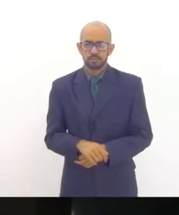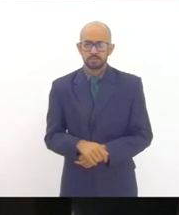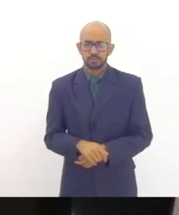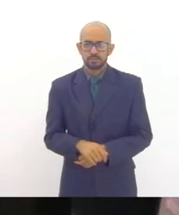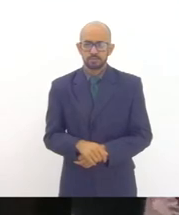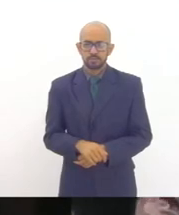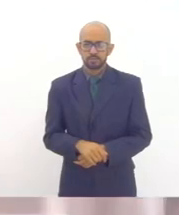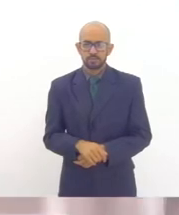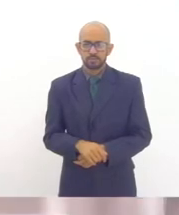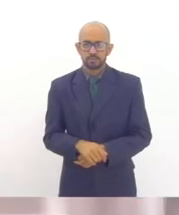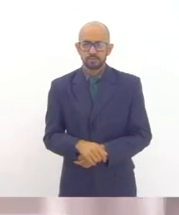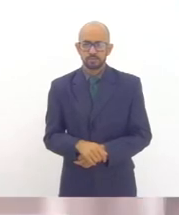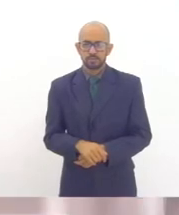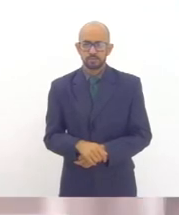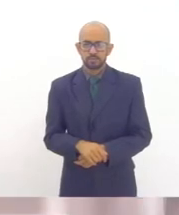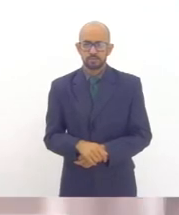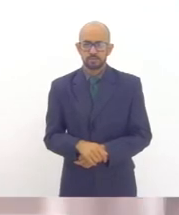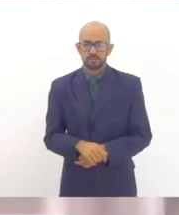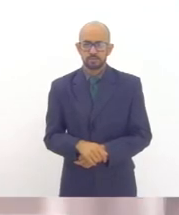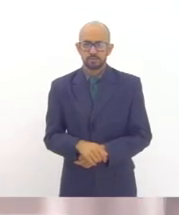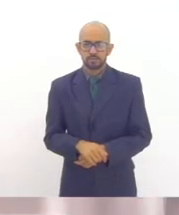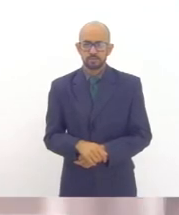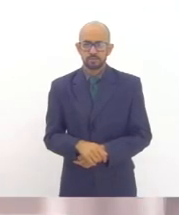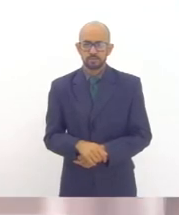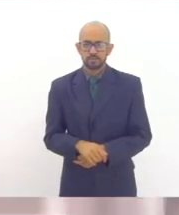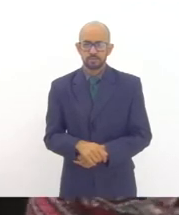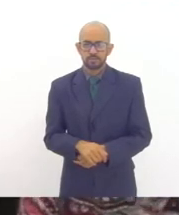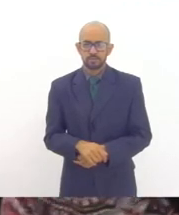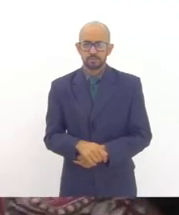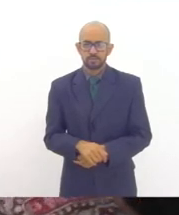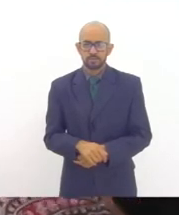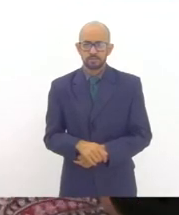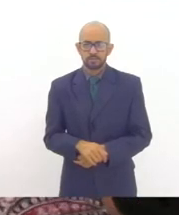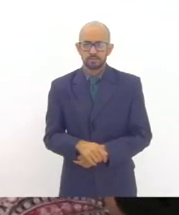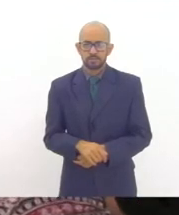Ah, é a própria carta, o compartilhamento é a própria carta ou tem outro conteúdo?